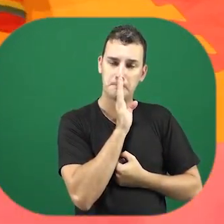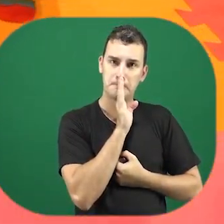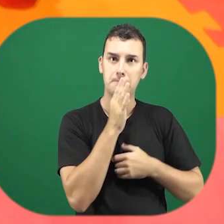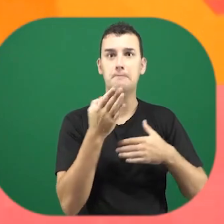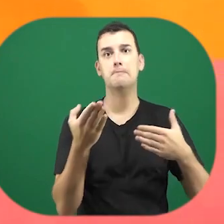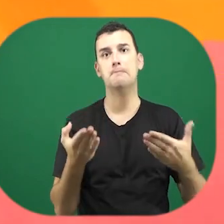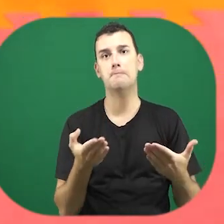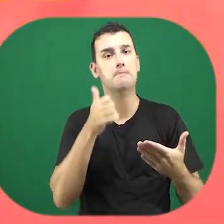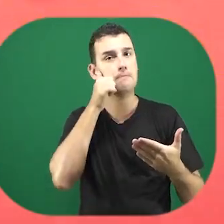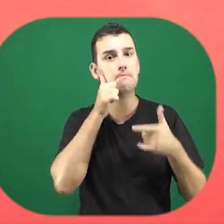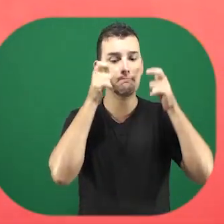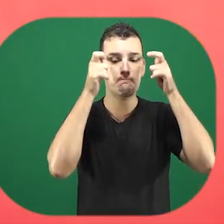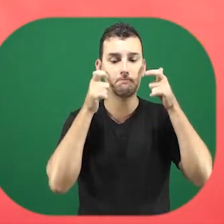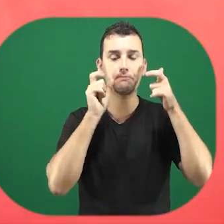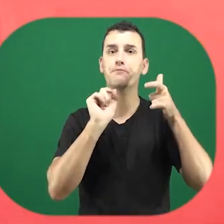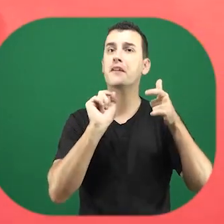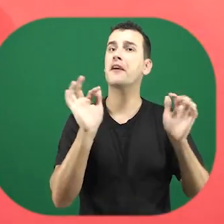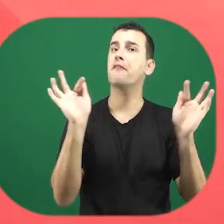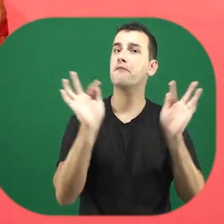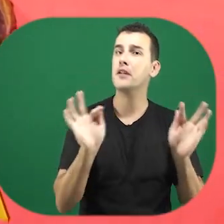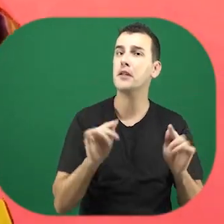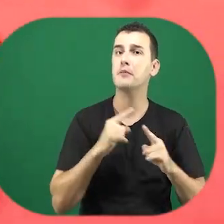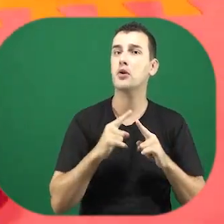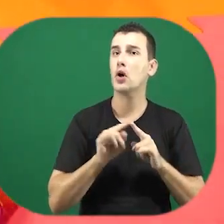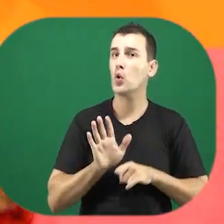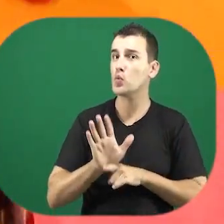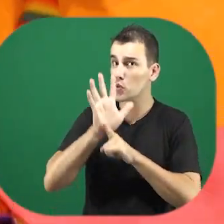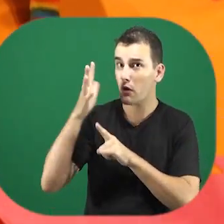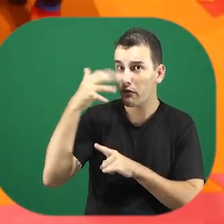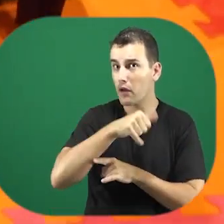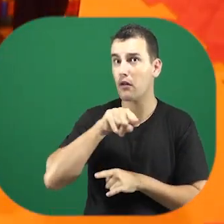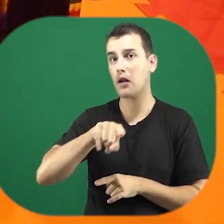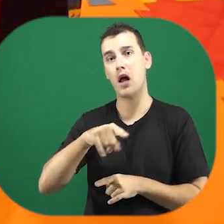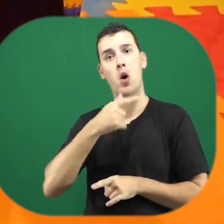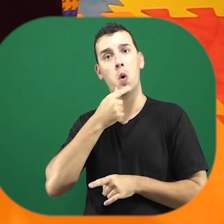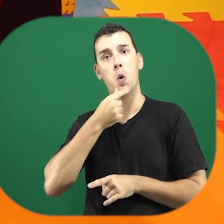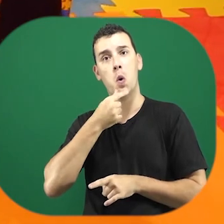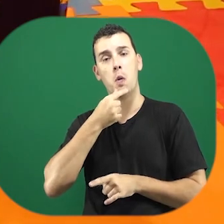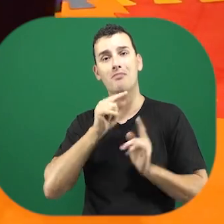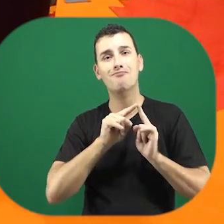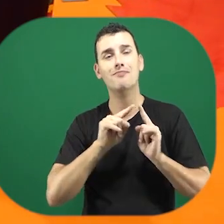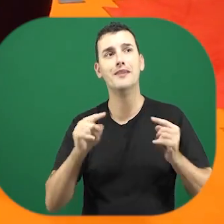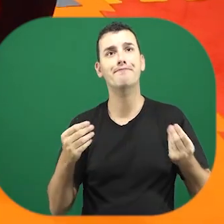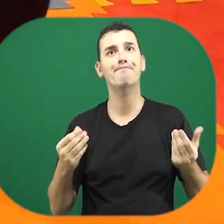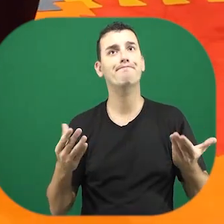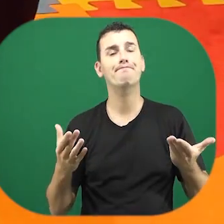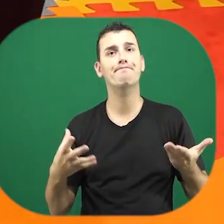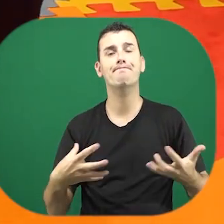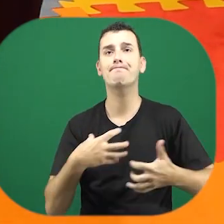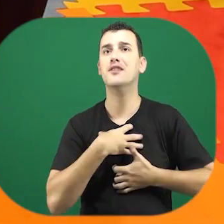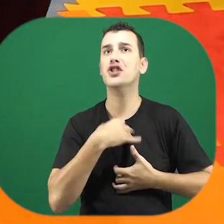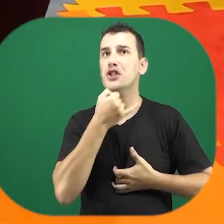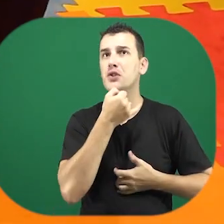A princesinha tinha ficado feliz de ter salvado a vida do príncipe. Mas ela também se sentia triste porque ele